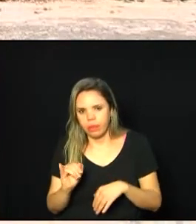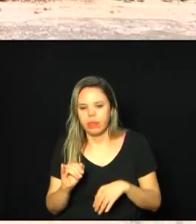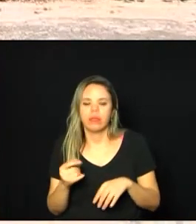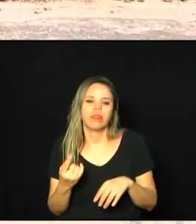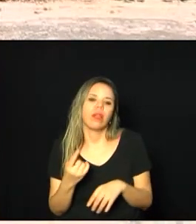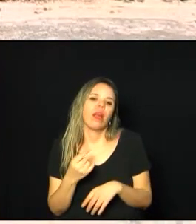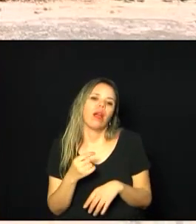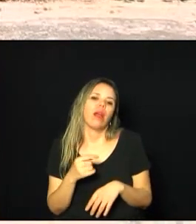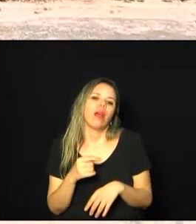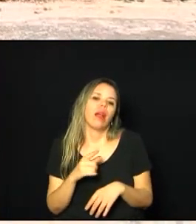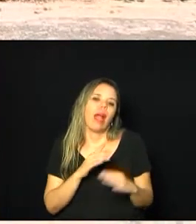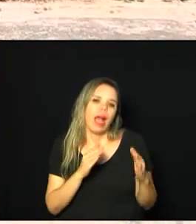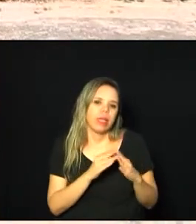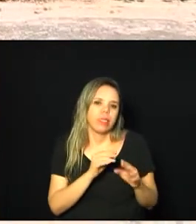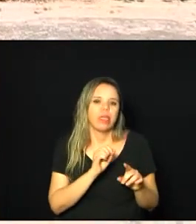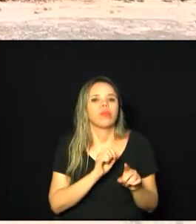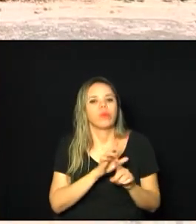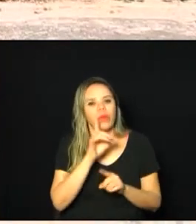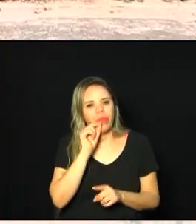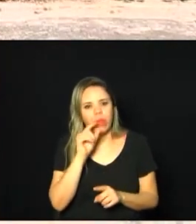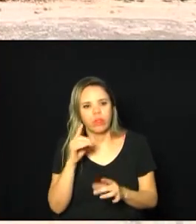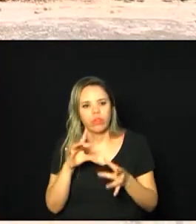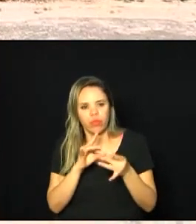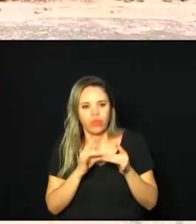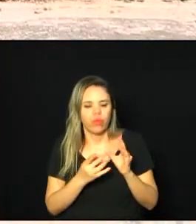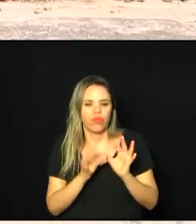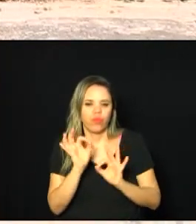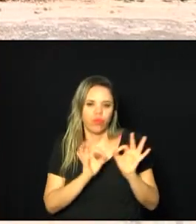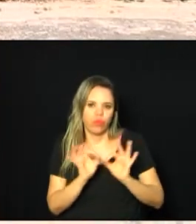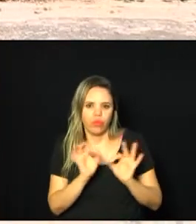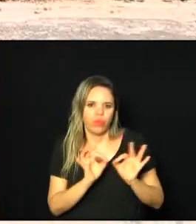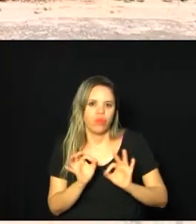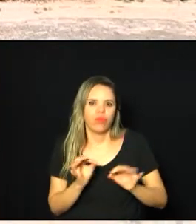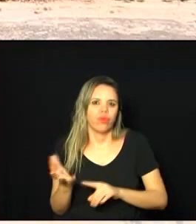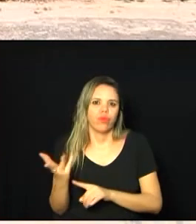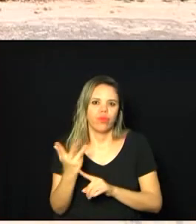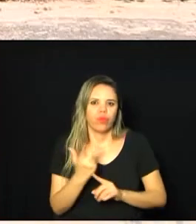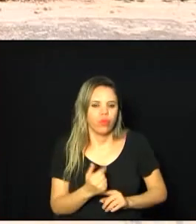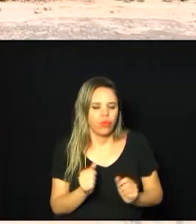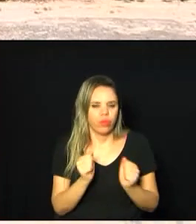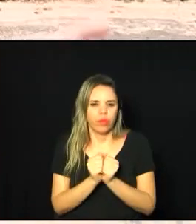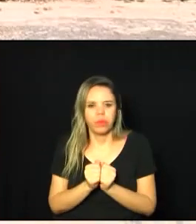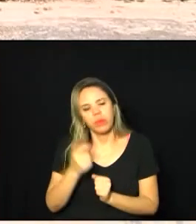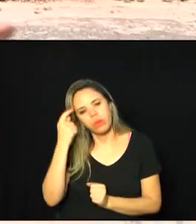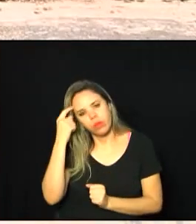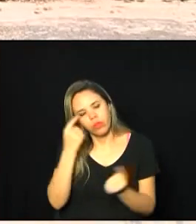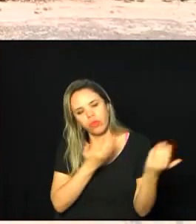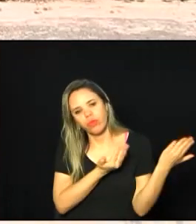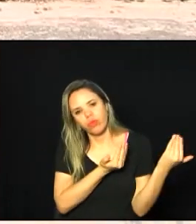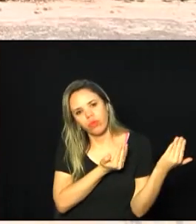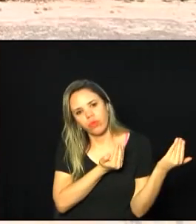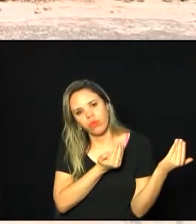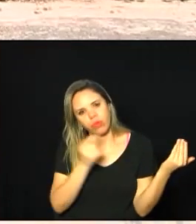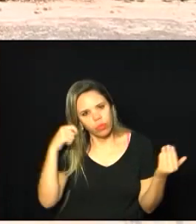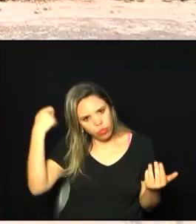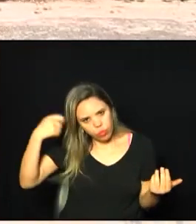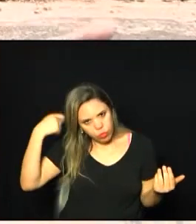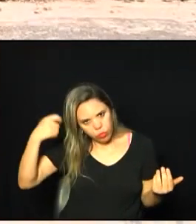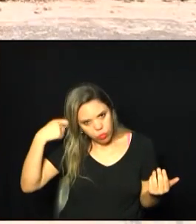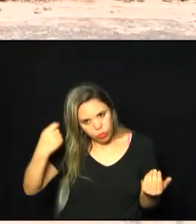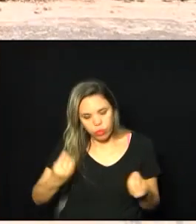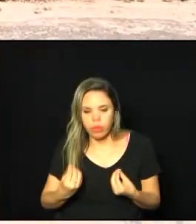do Pavão, a gente fez a curadoria juntos, todos, né? Pensando em jovens artistas,